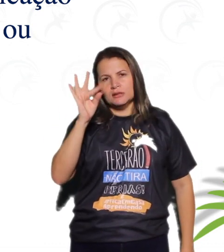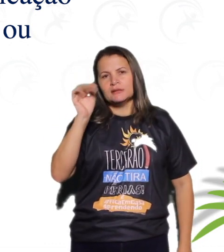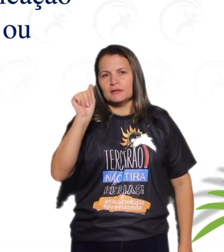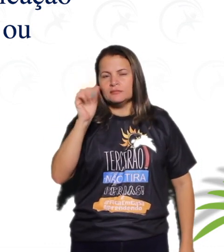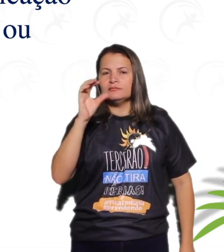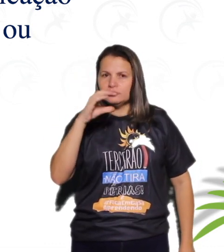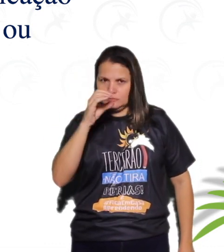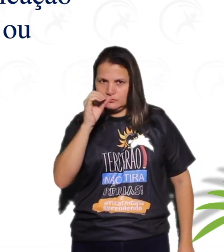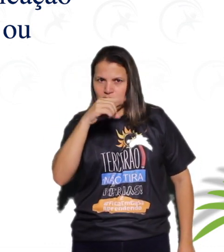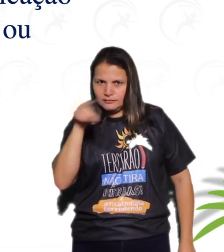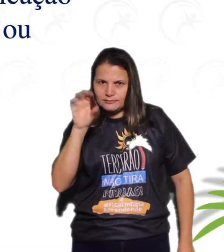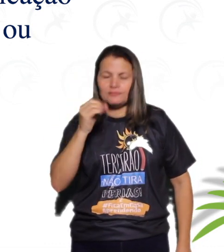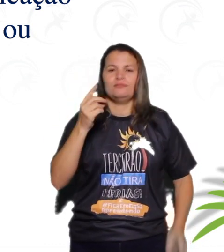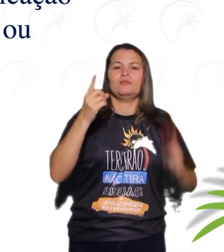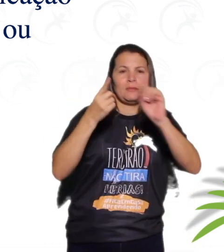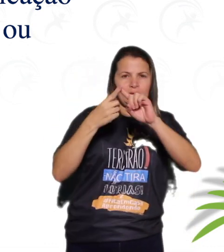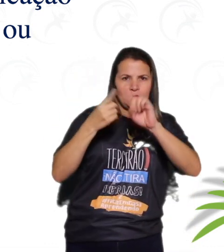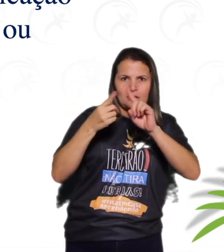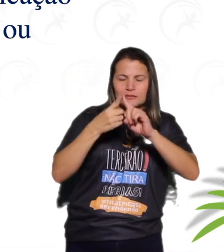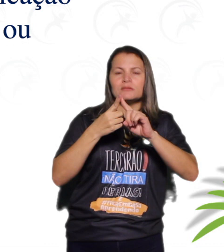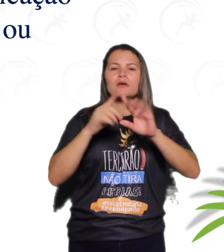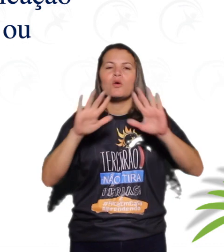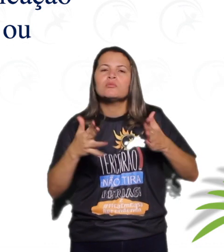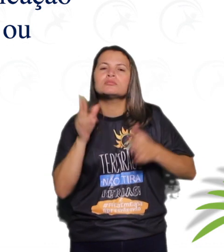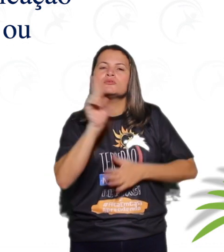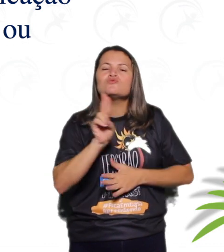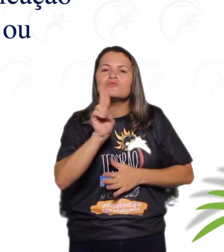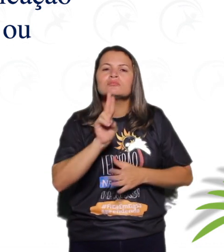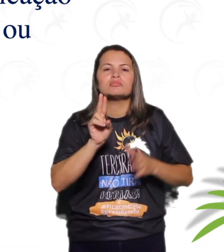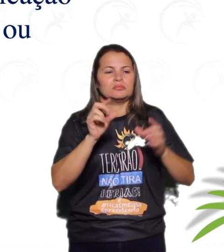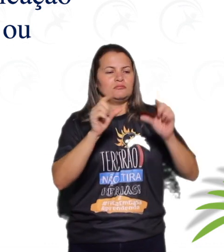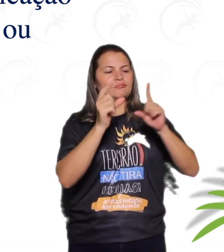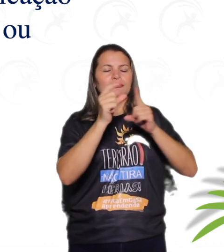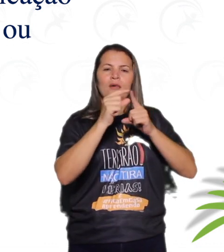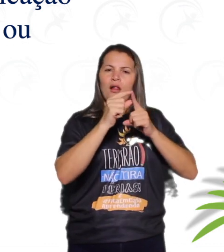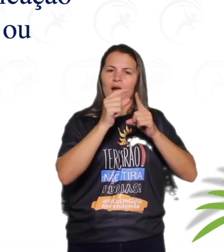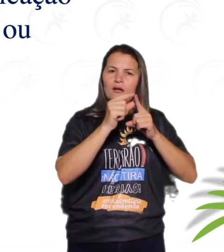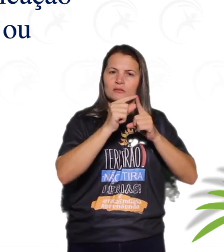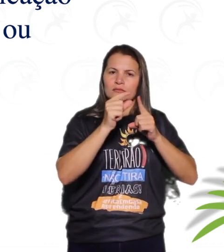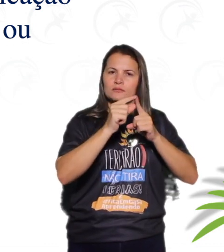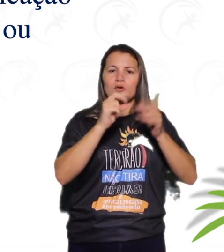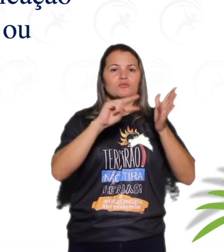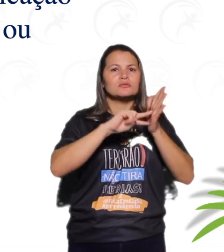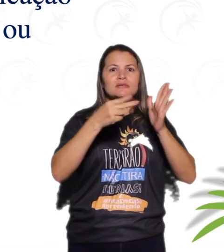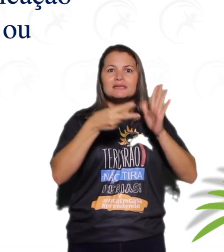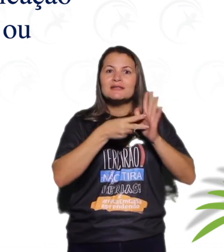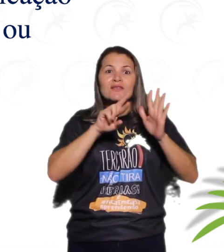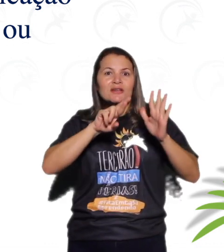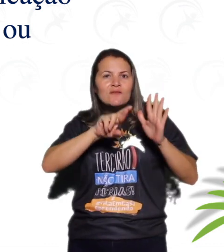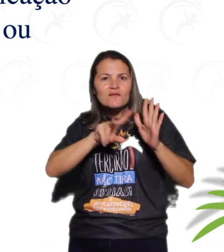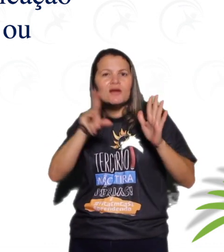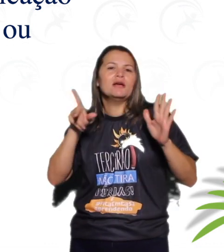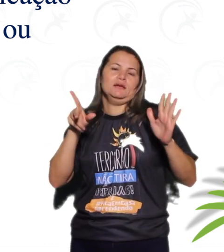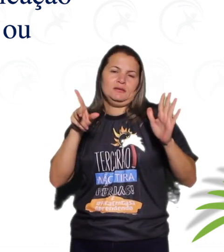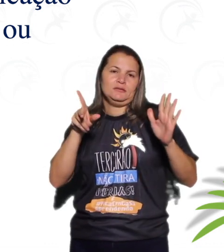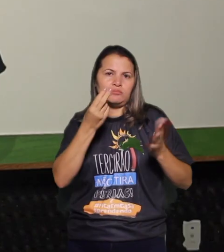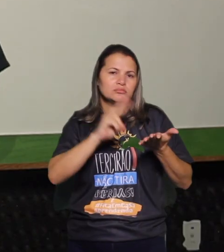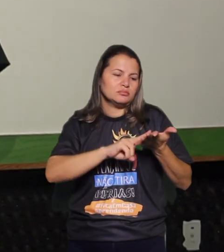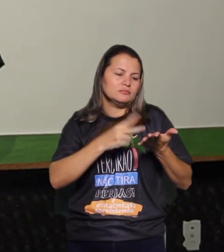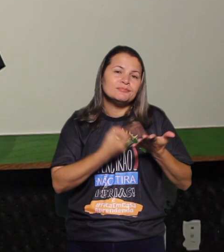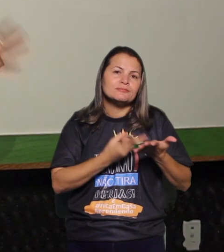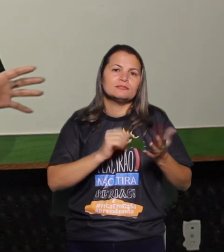sentido figurado, ou seja, ela vai adquirir novos significados ou